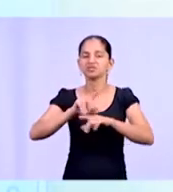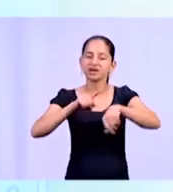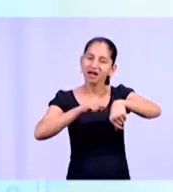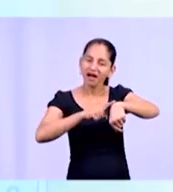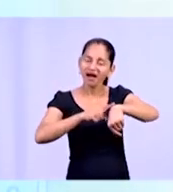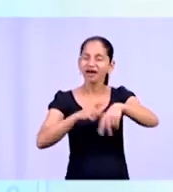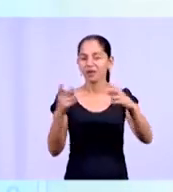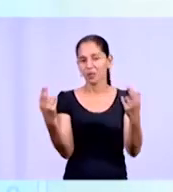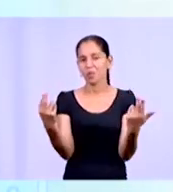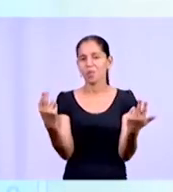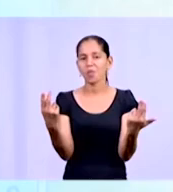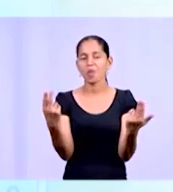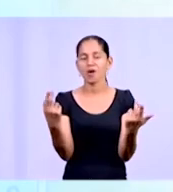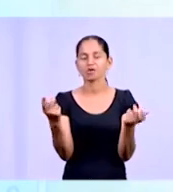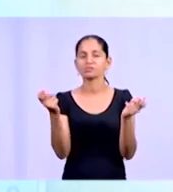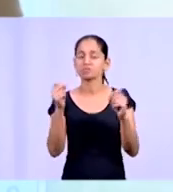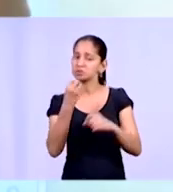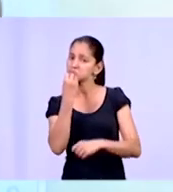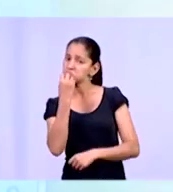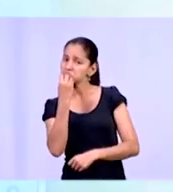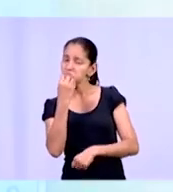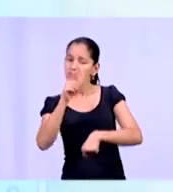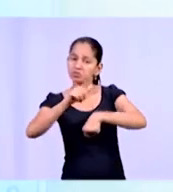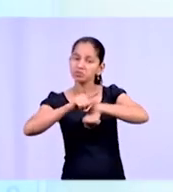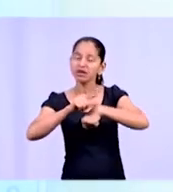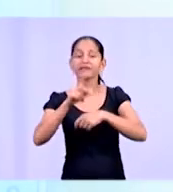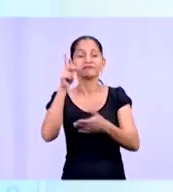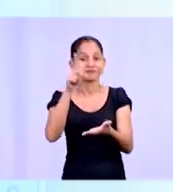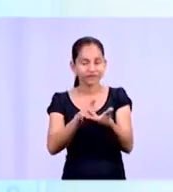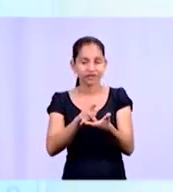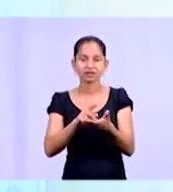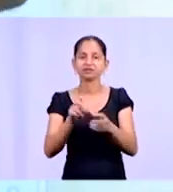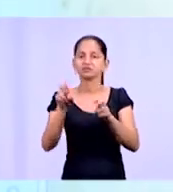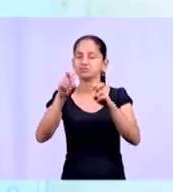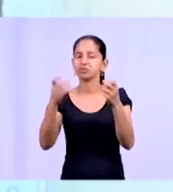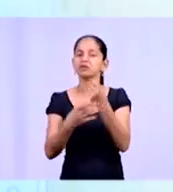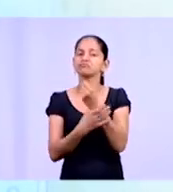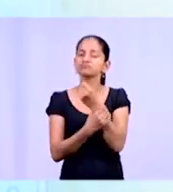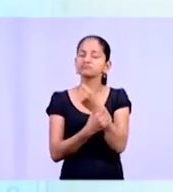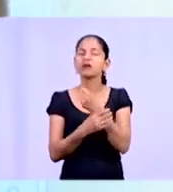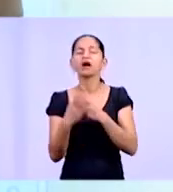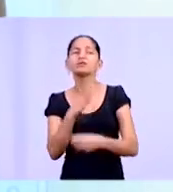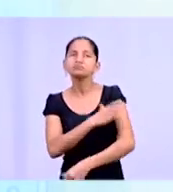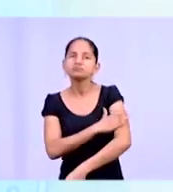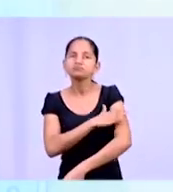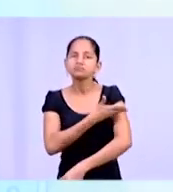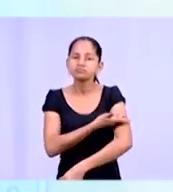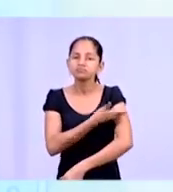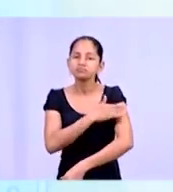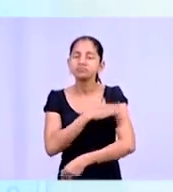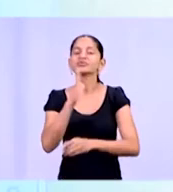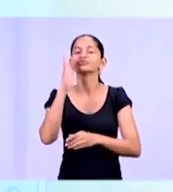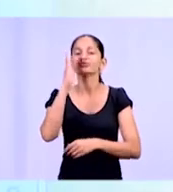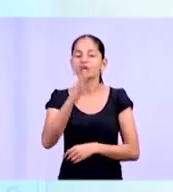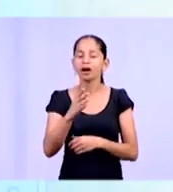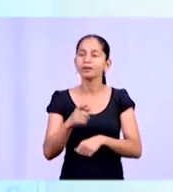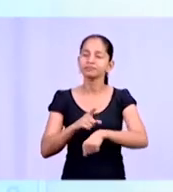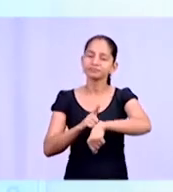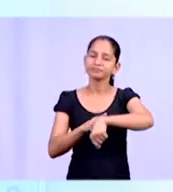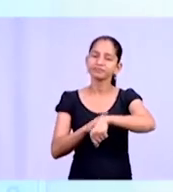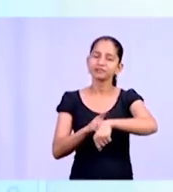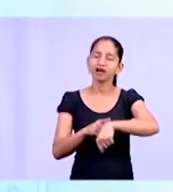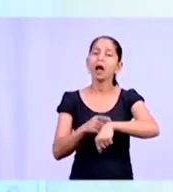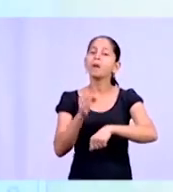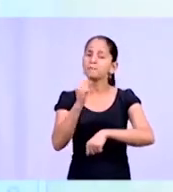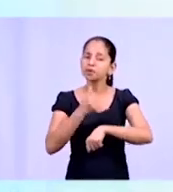tem vários relógios aí muito bons aí para... Na verdade, são computadores, medem o pulso, faz ligação, além de